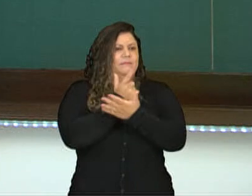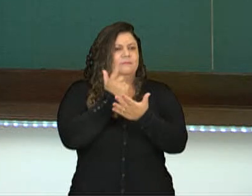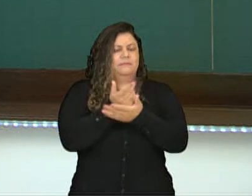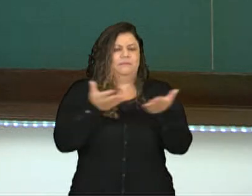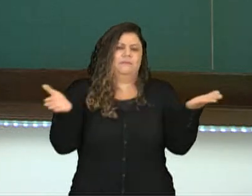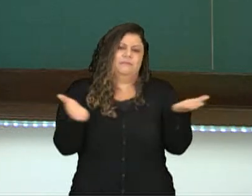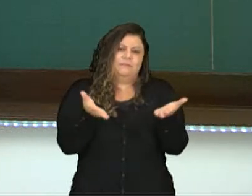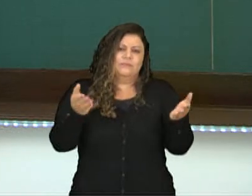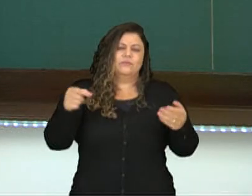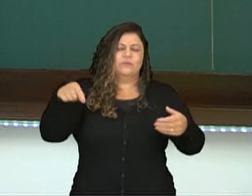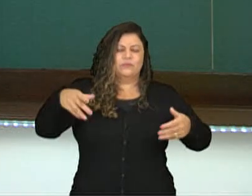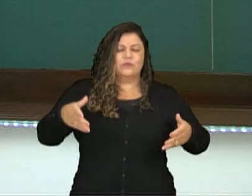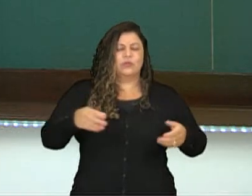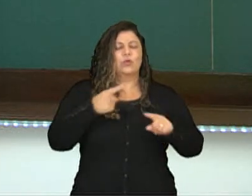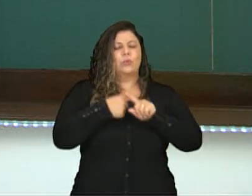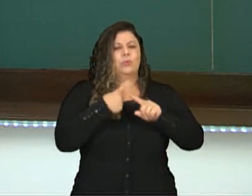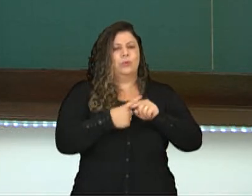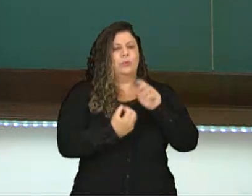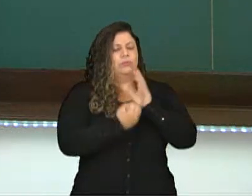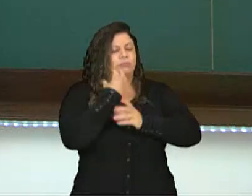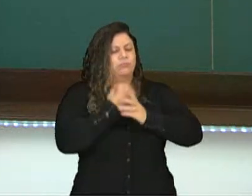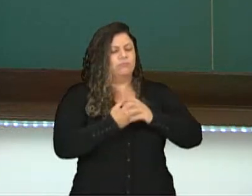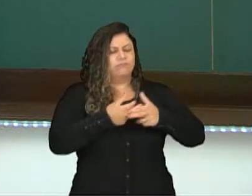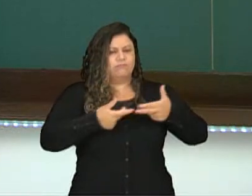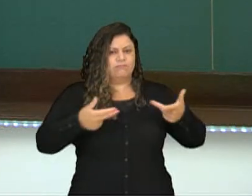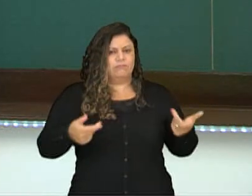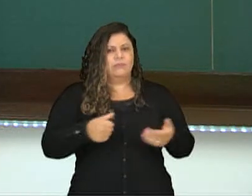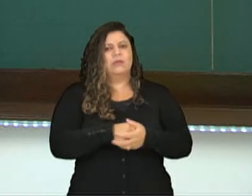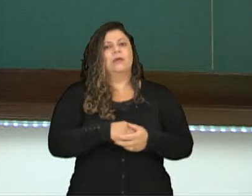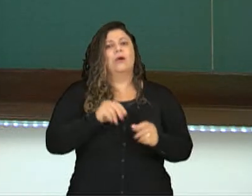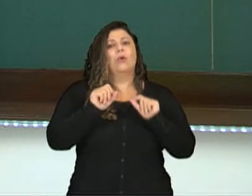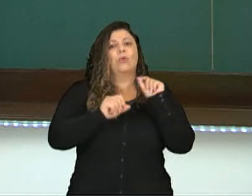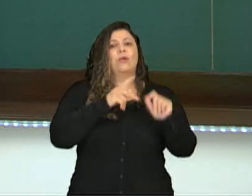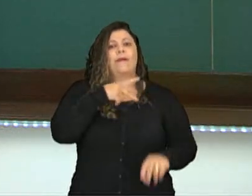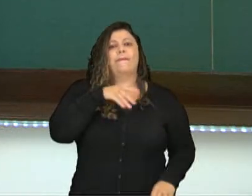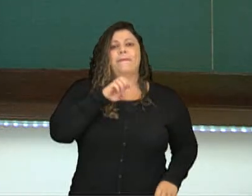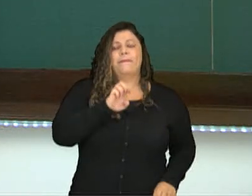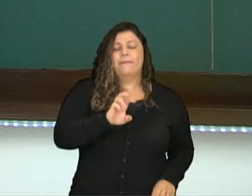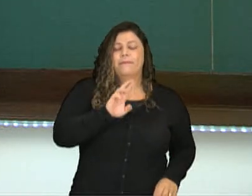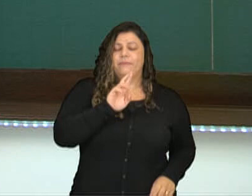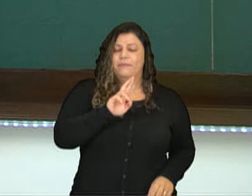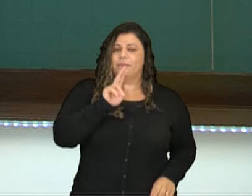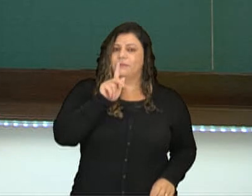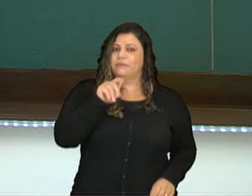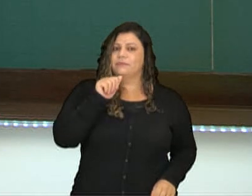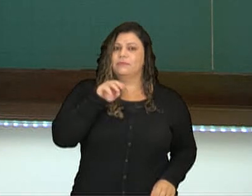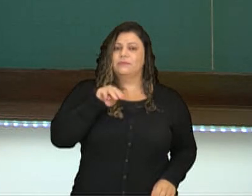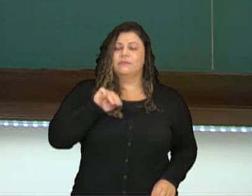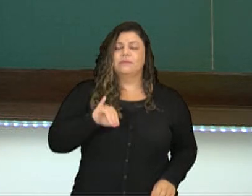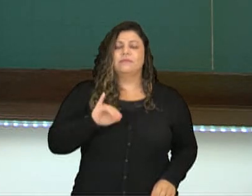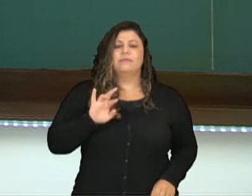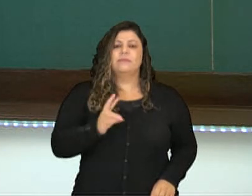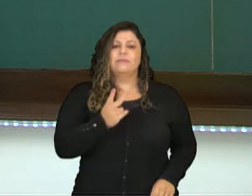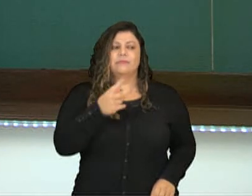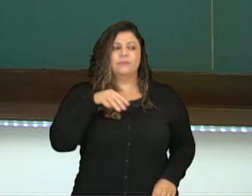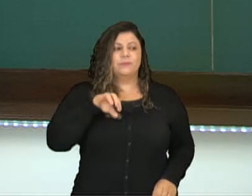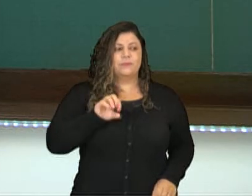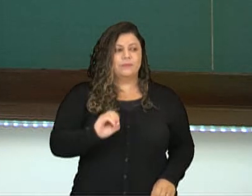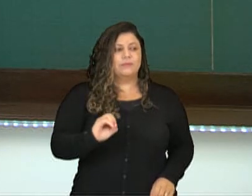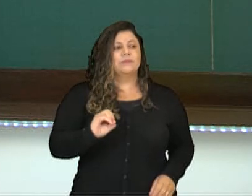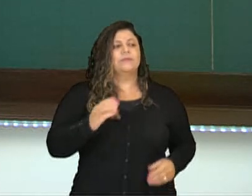O que eles produziam muito eram pergaminhos com esse papiro. Então, faziam até com uns rolos que